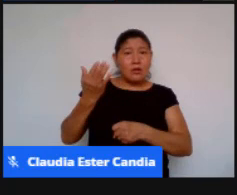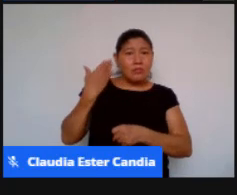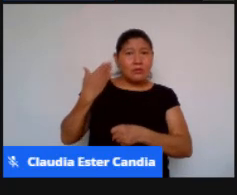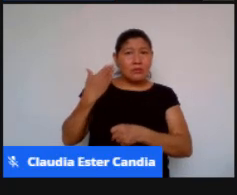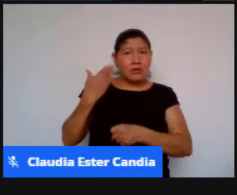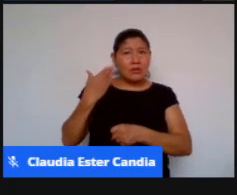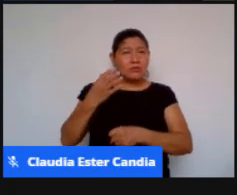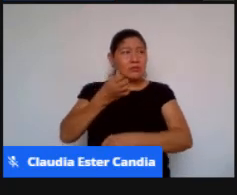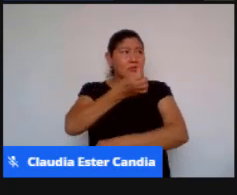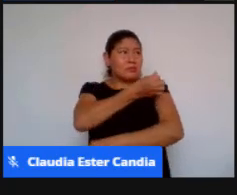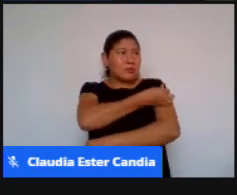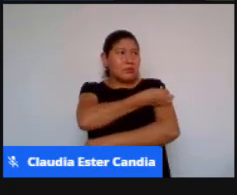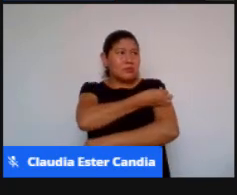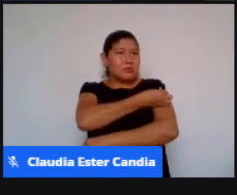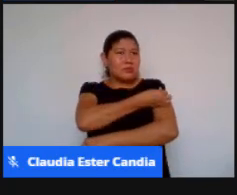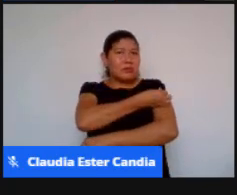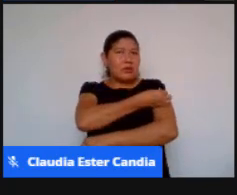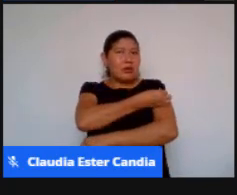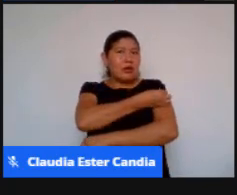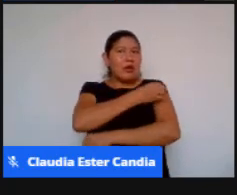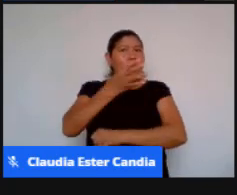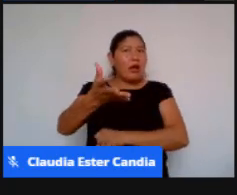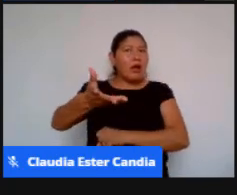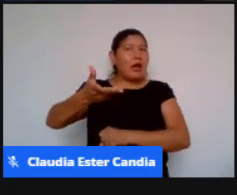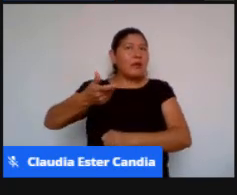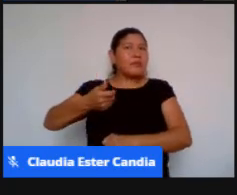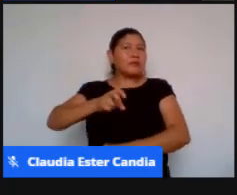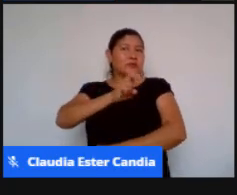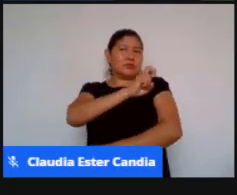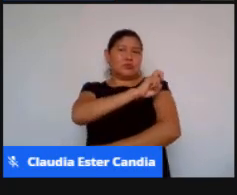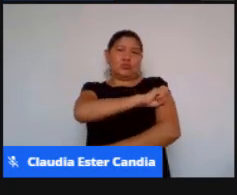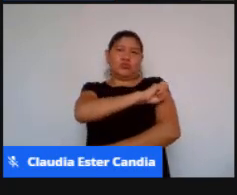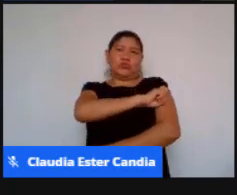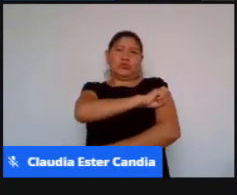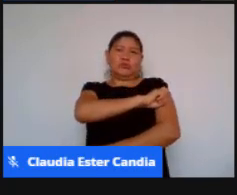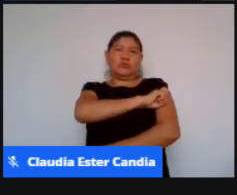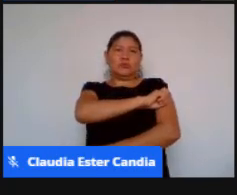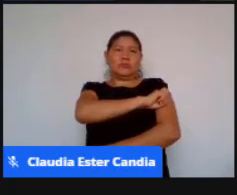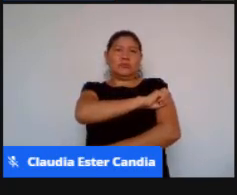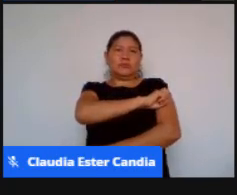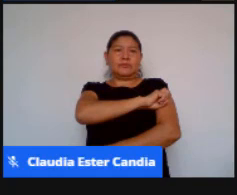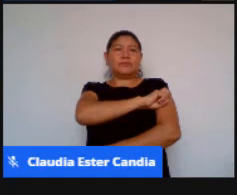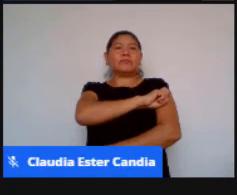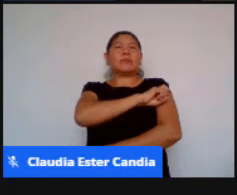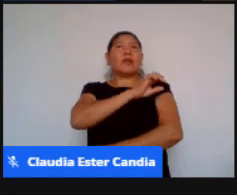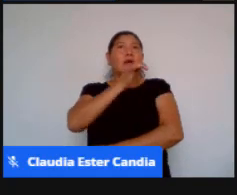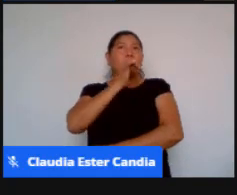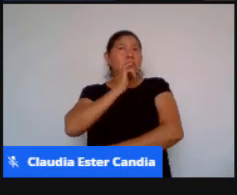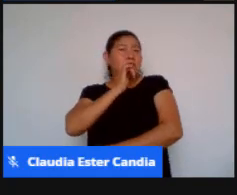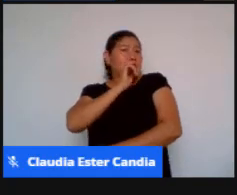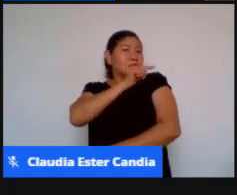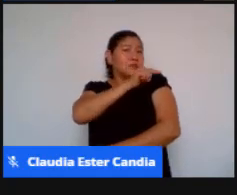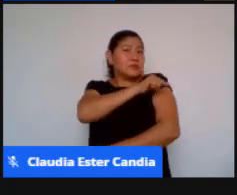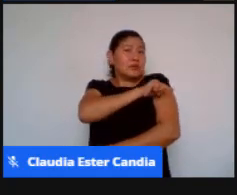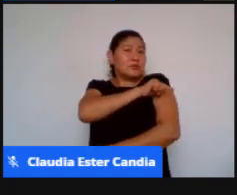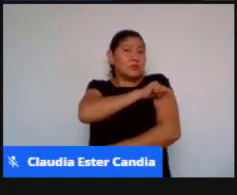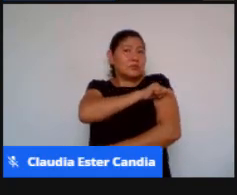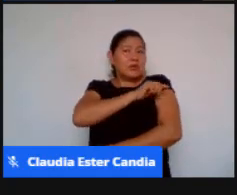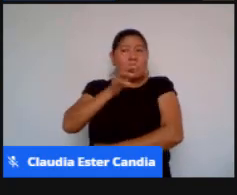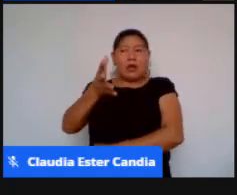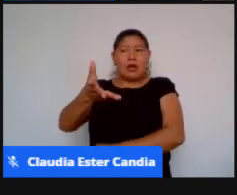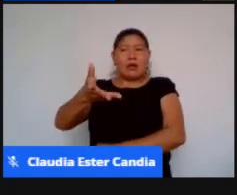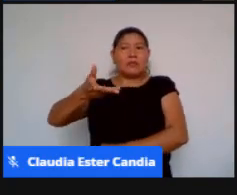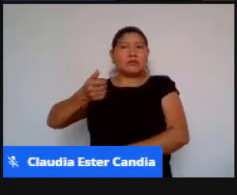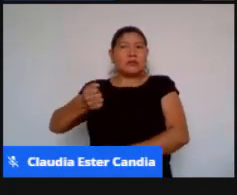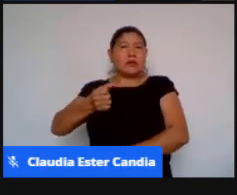sexto ano, nós olhamos as habilidades do quinto ano, tá bom? A atividade diagnóstica do sétimo ano olhou as habilidades